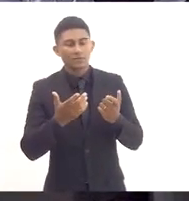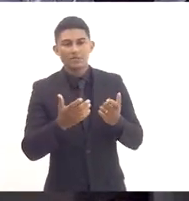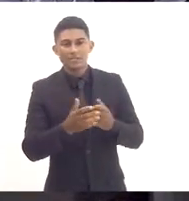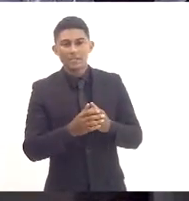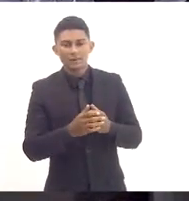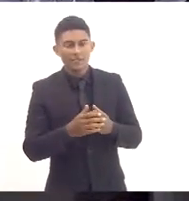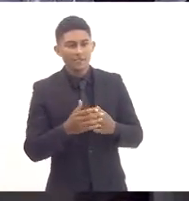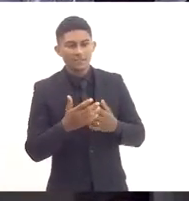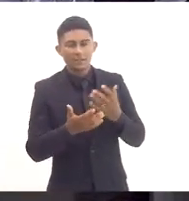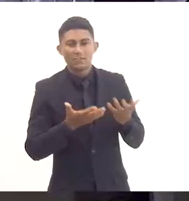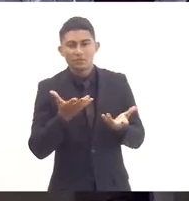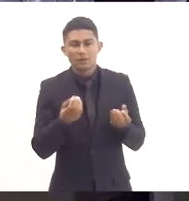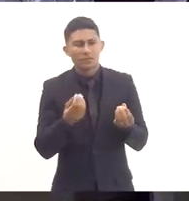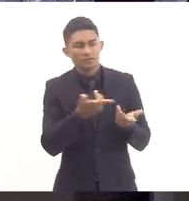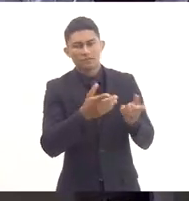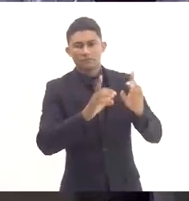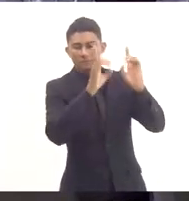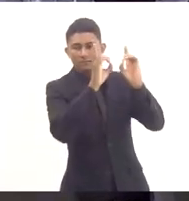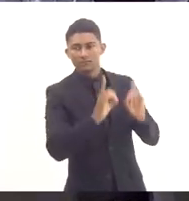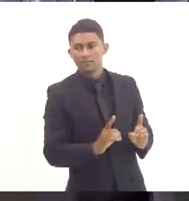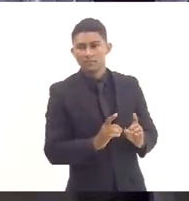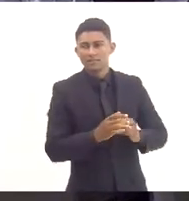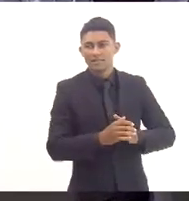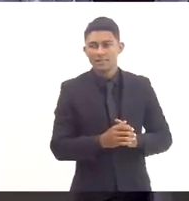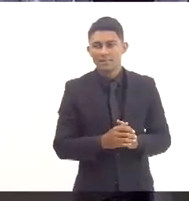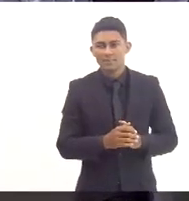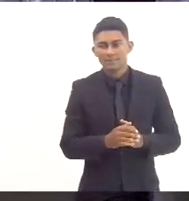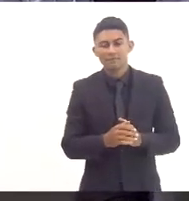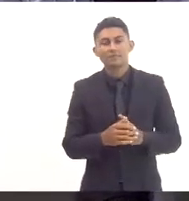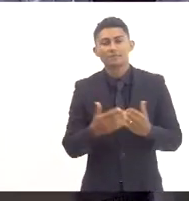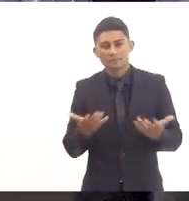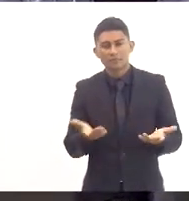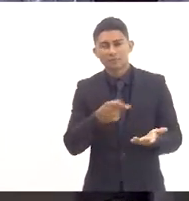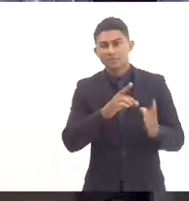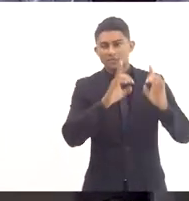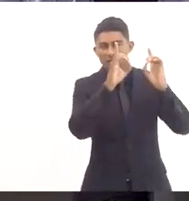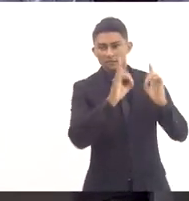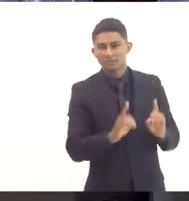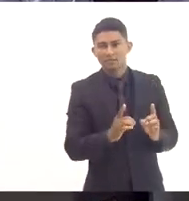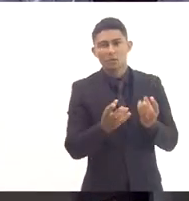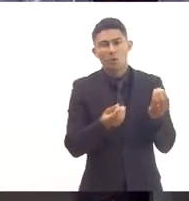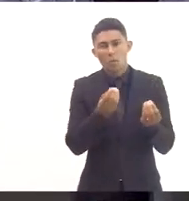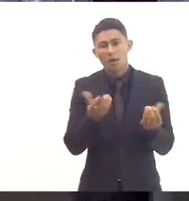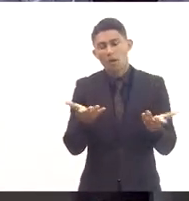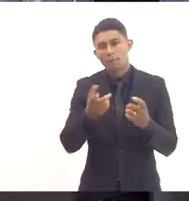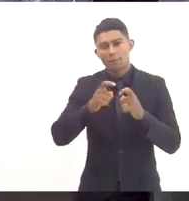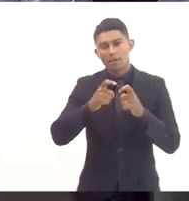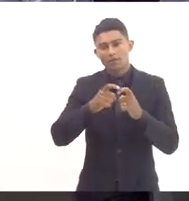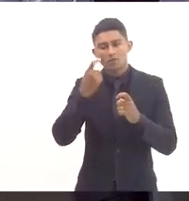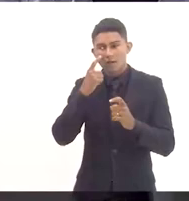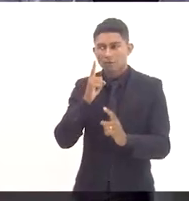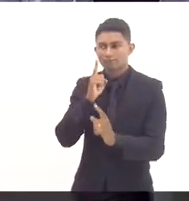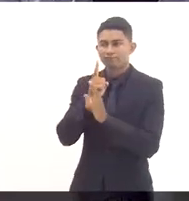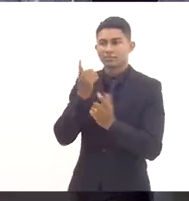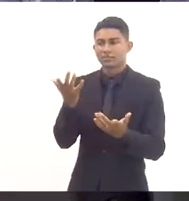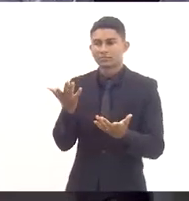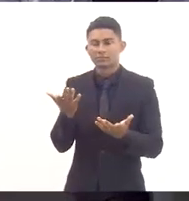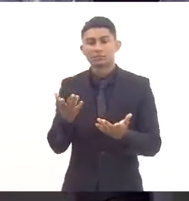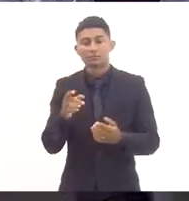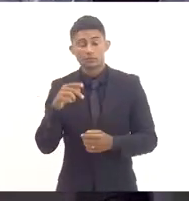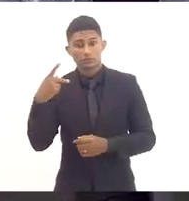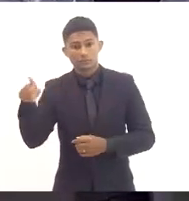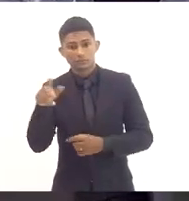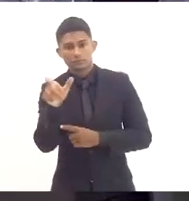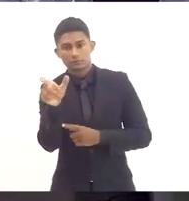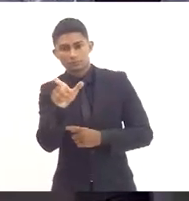para deficiente Então vale social dele é de deficiente ele passou por um perito médico é o RioCard dele aqui do Rio